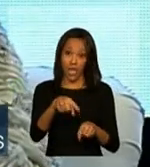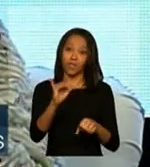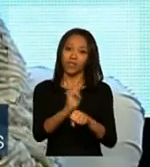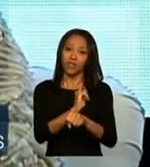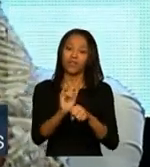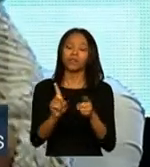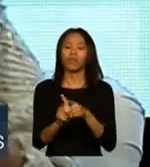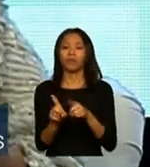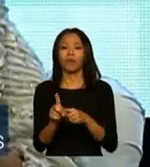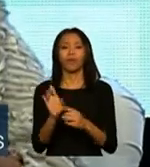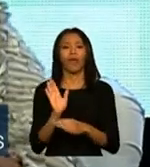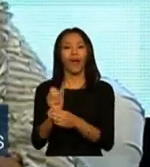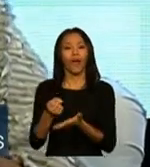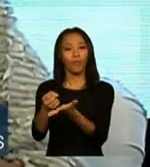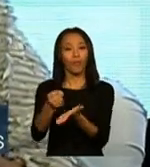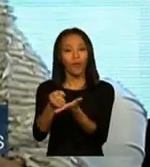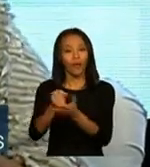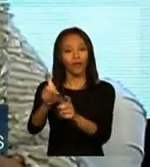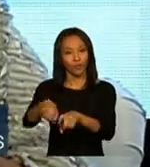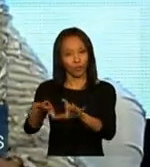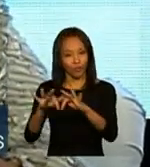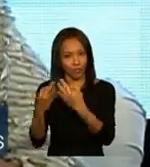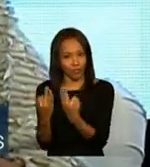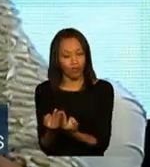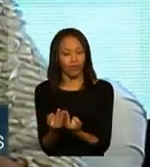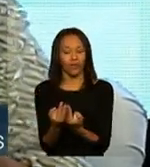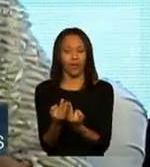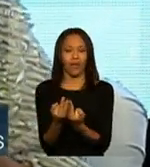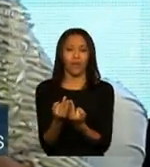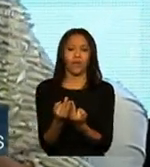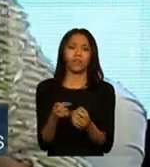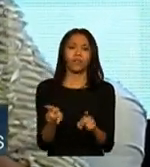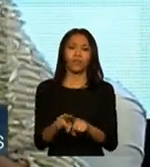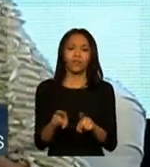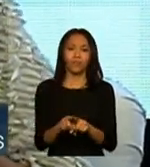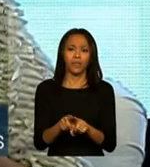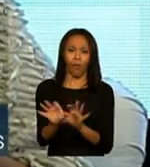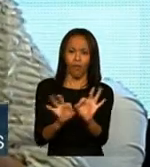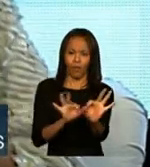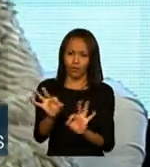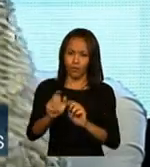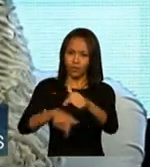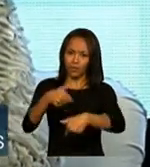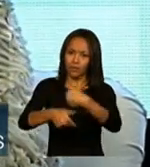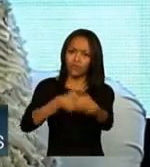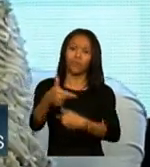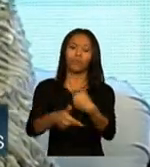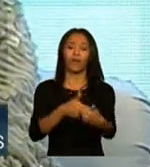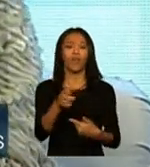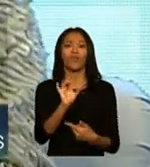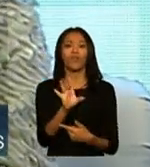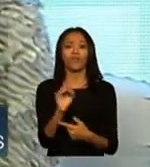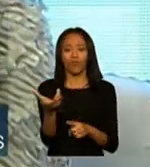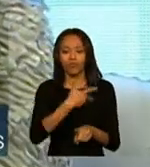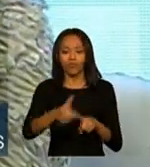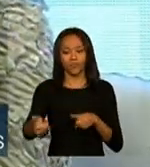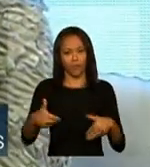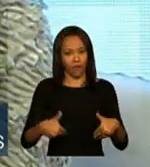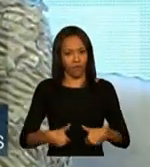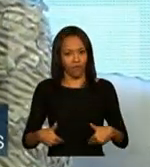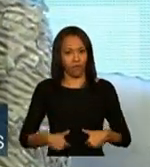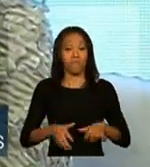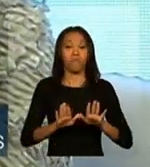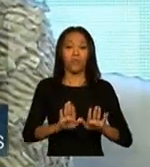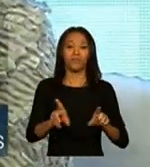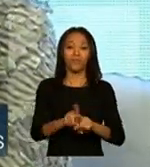para a agenda da agricultura familiar, construindo uma agenda de SAM que hoje enfrenta não mais a fome, mas a agenda